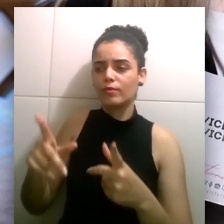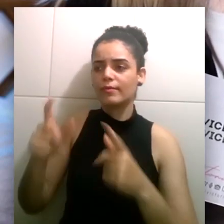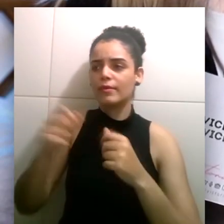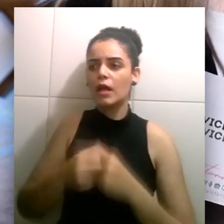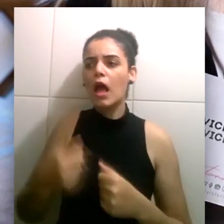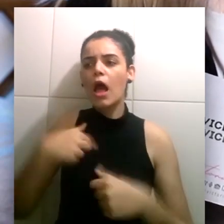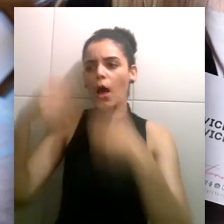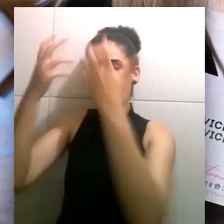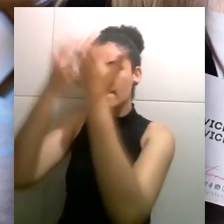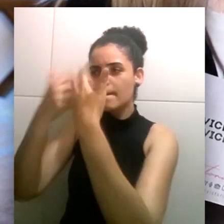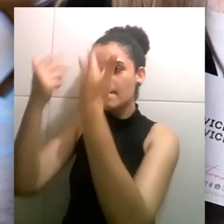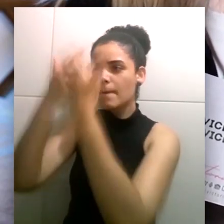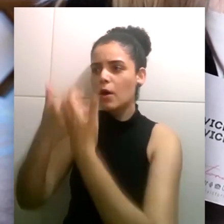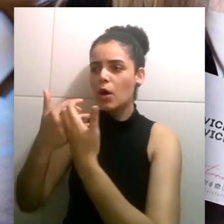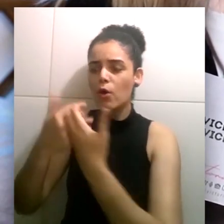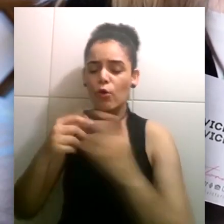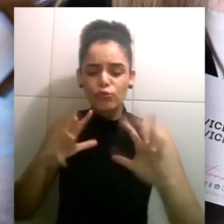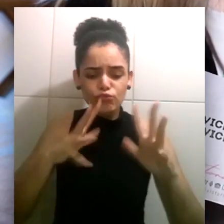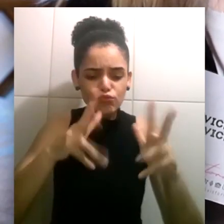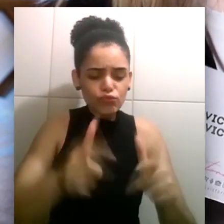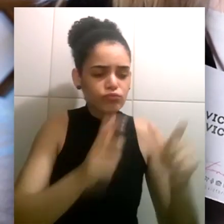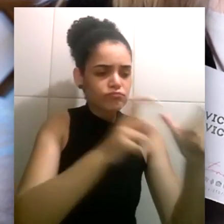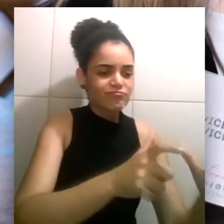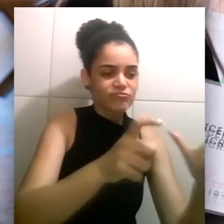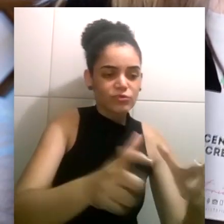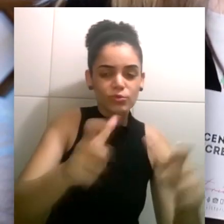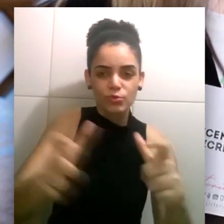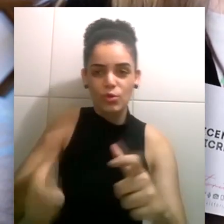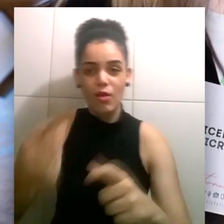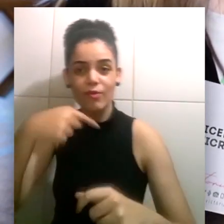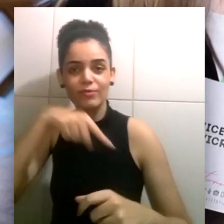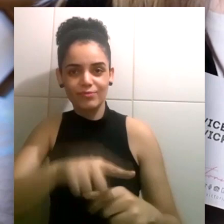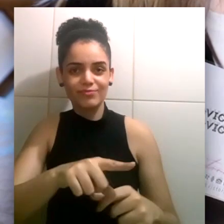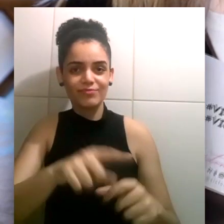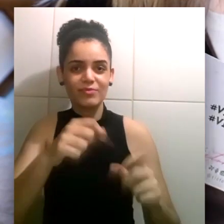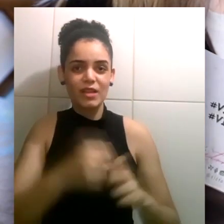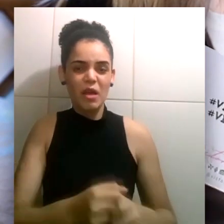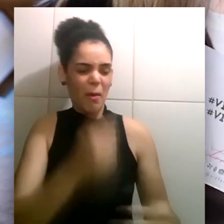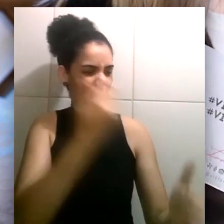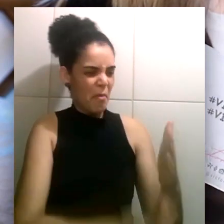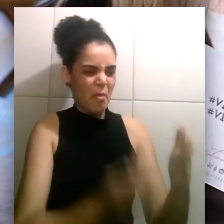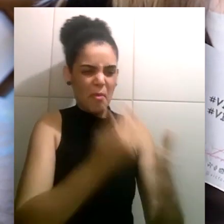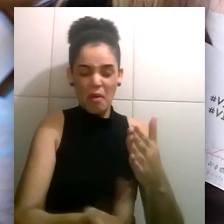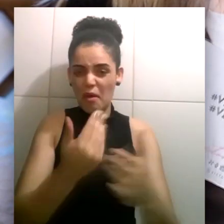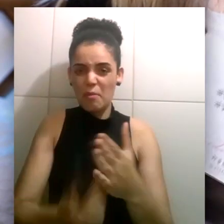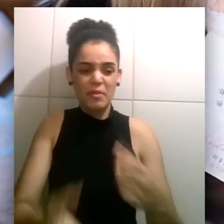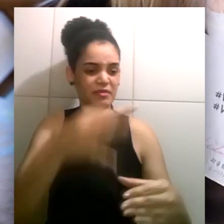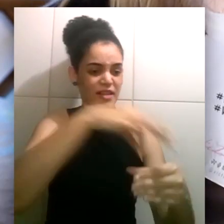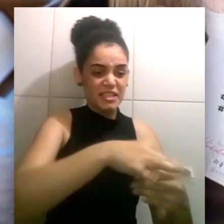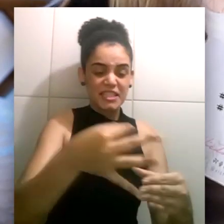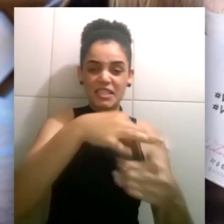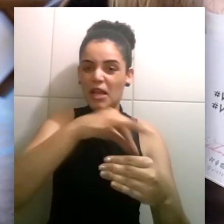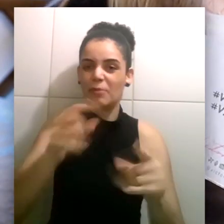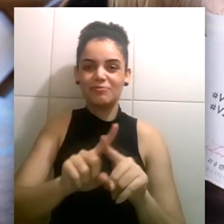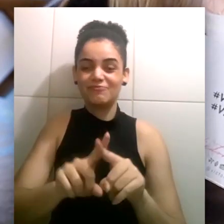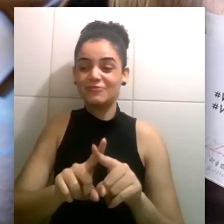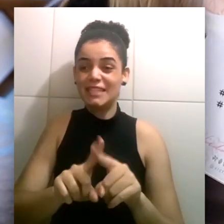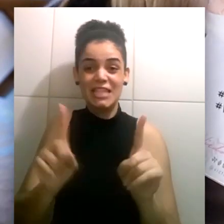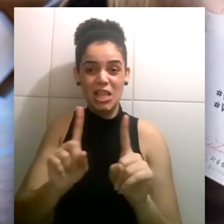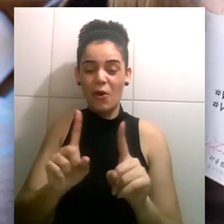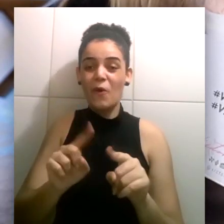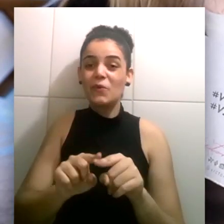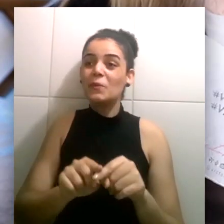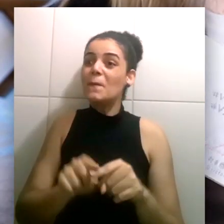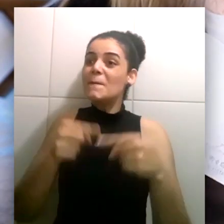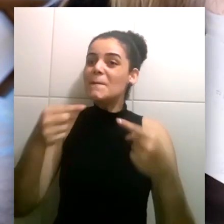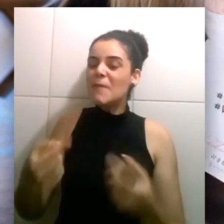Raquel, você pensava que para todos os cantos que você ia, você estava ali dispersando sementes, mas na verdade